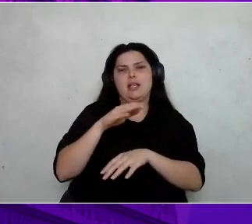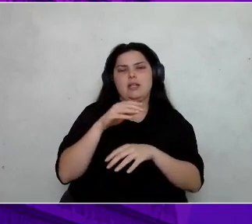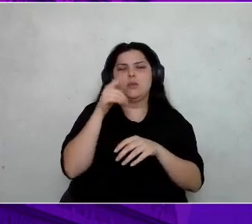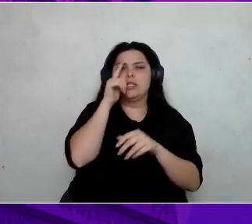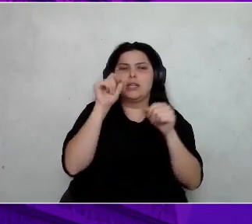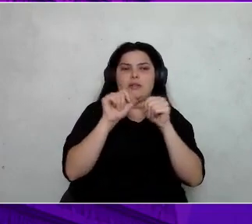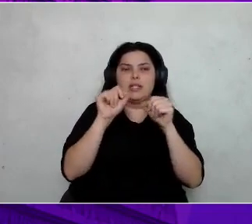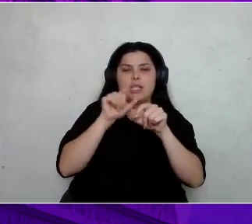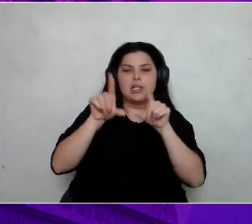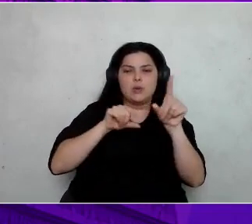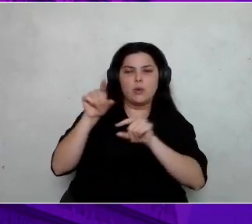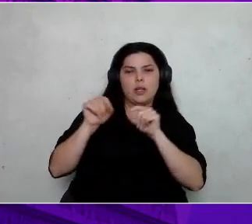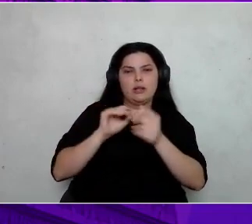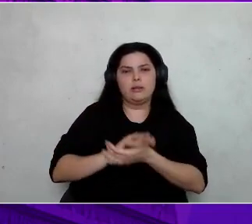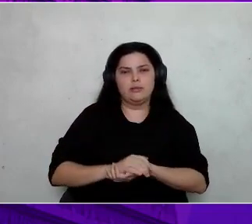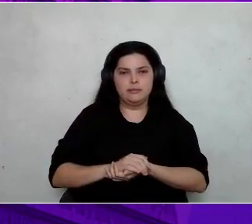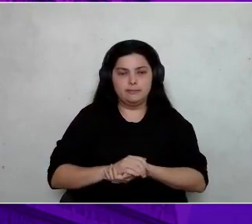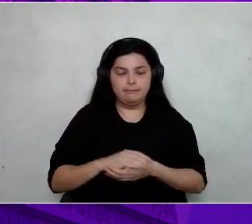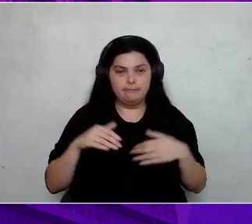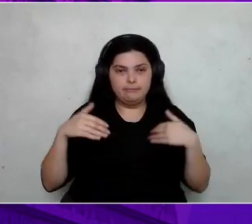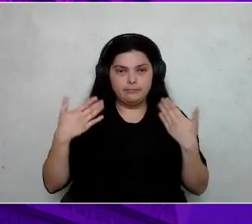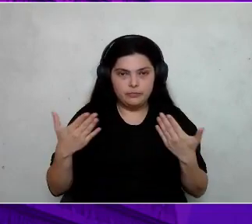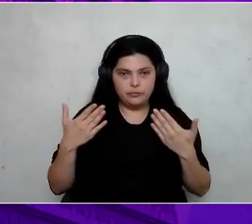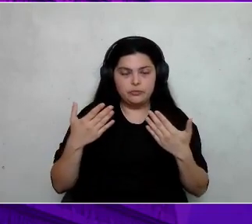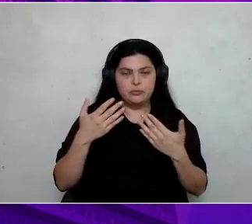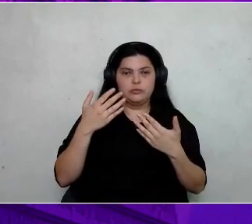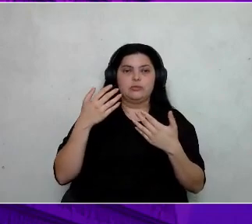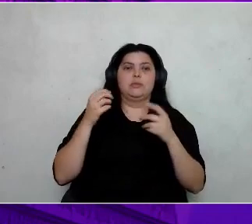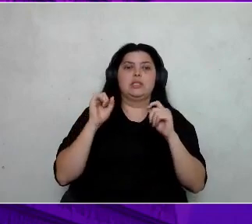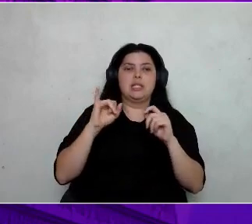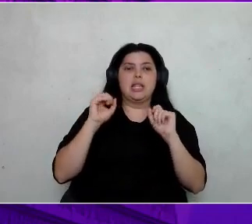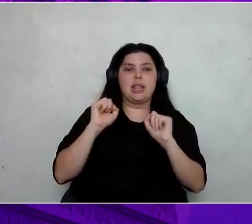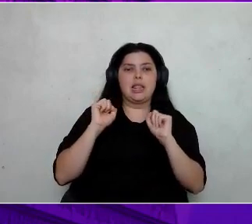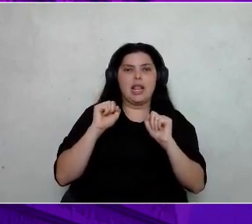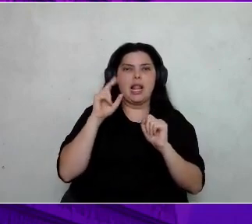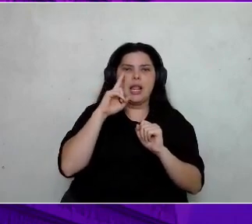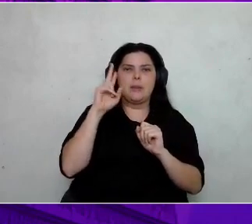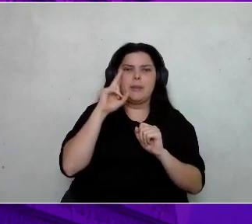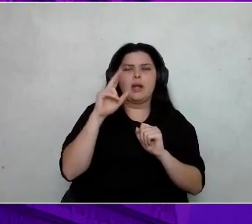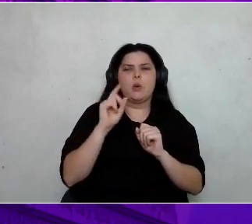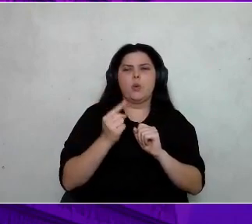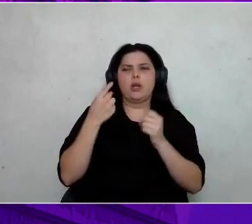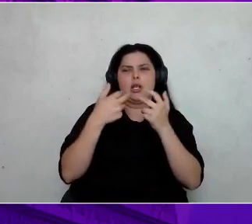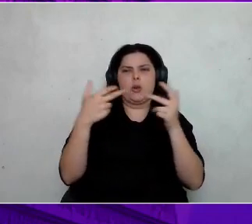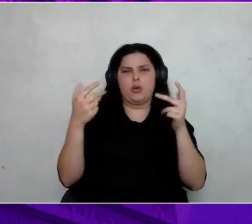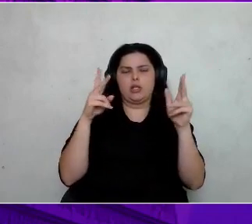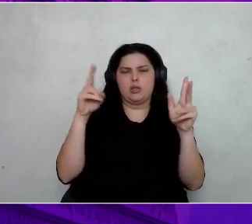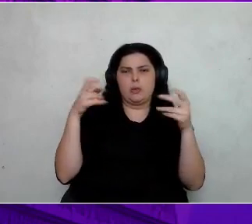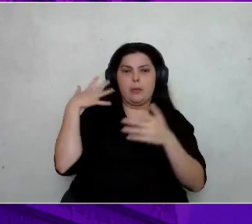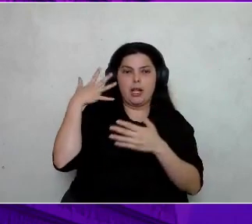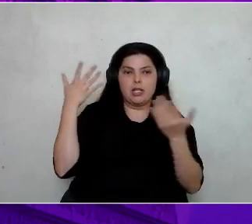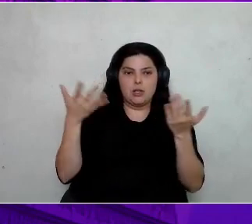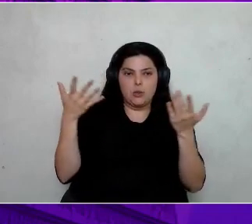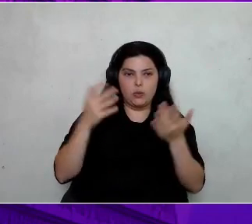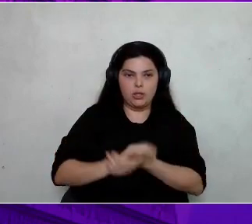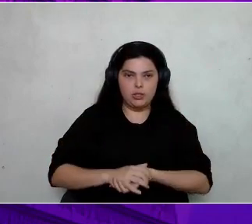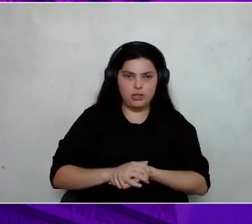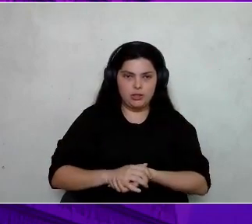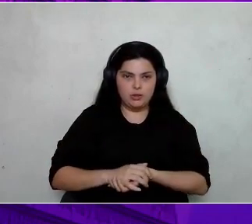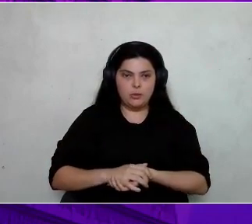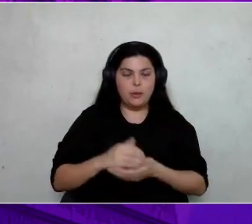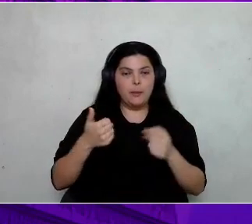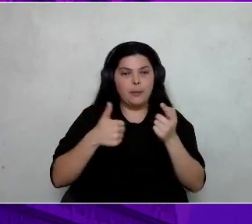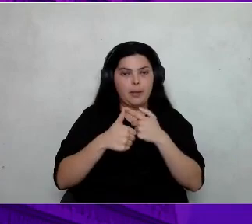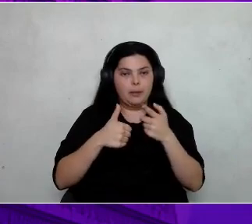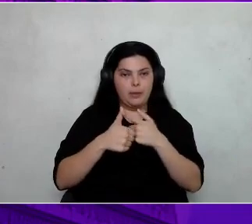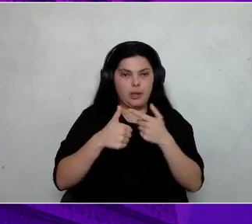tá? E se vocês puderem lembrar de uma única coisa sobre essa palestra, é que o primeiro passo para o